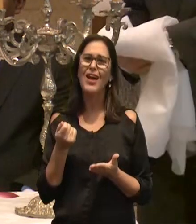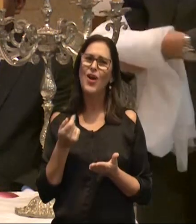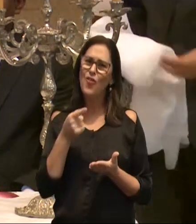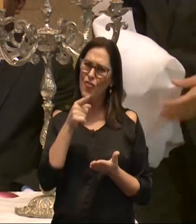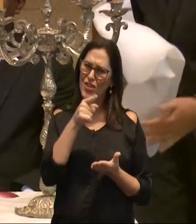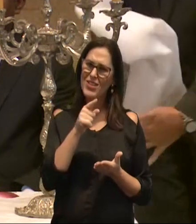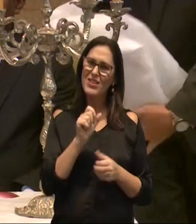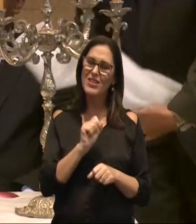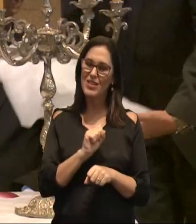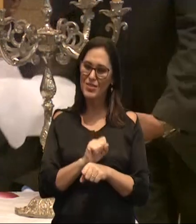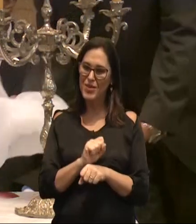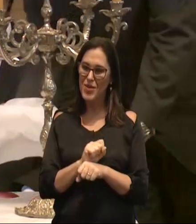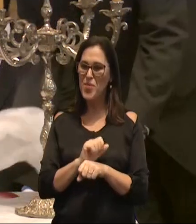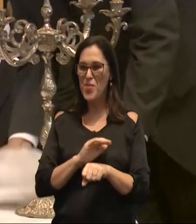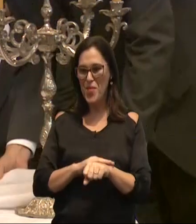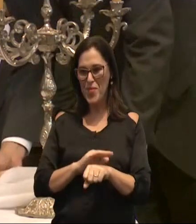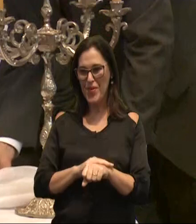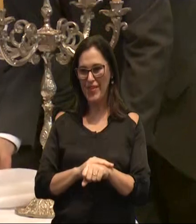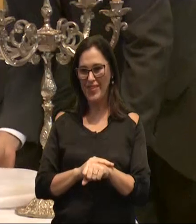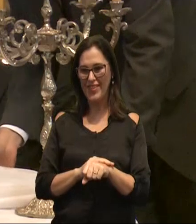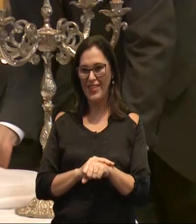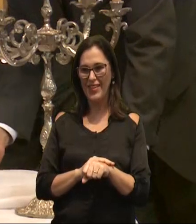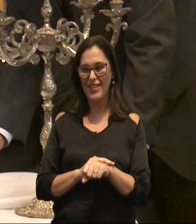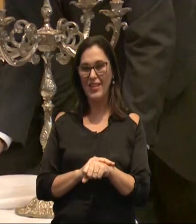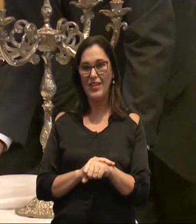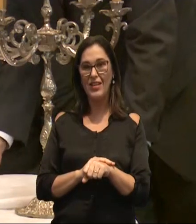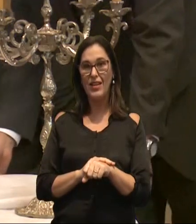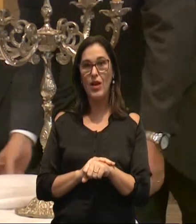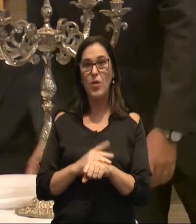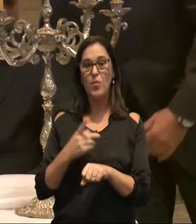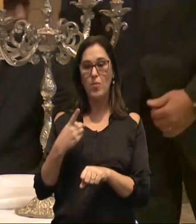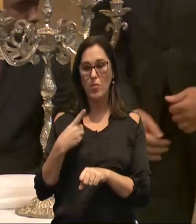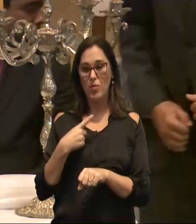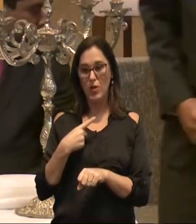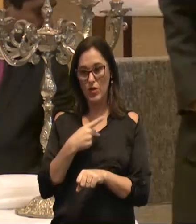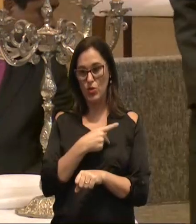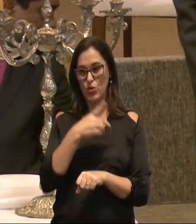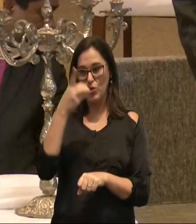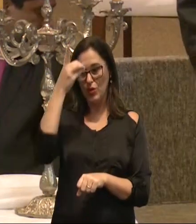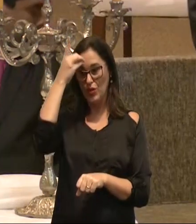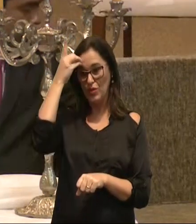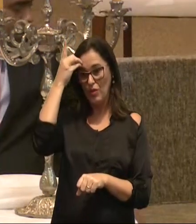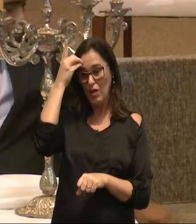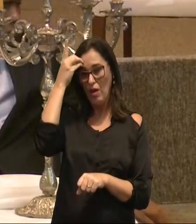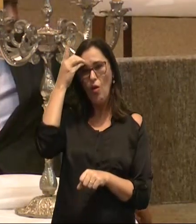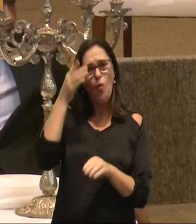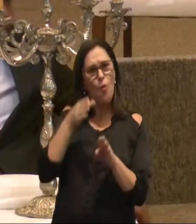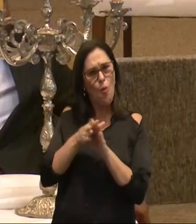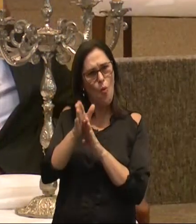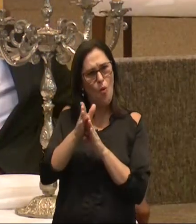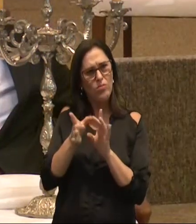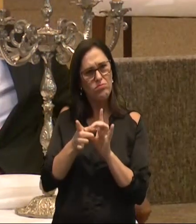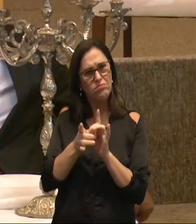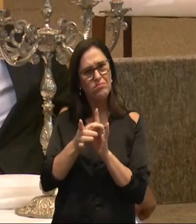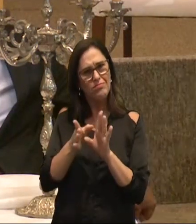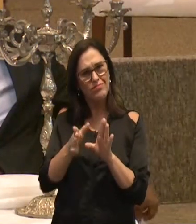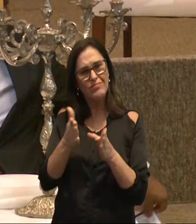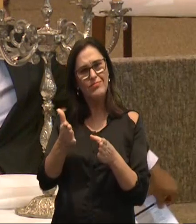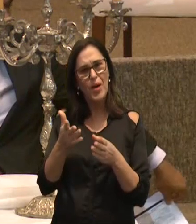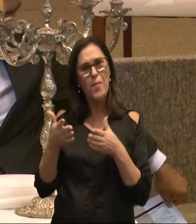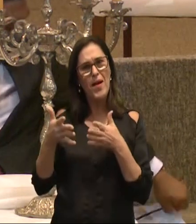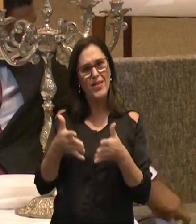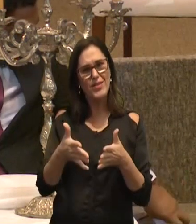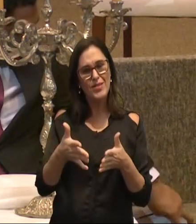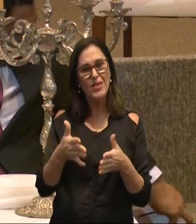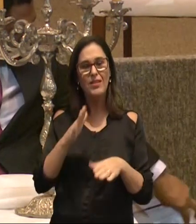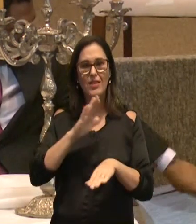estará aguardando o momento em que o pastor Davi estará orientando e permitindo que você possa